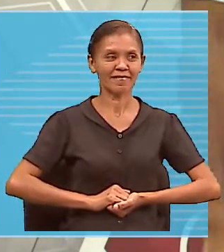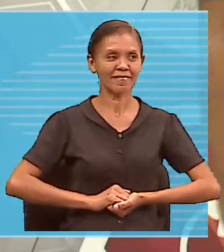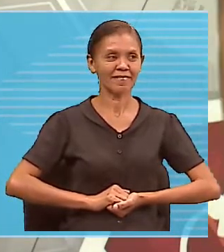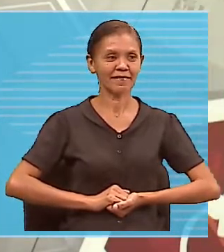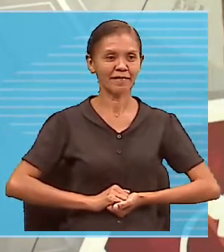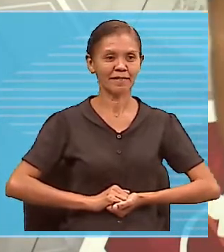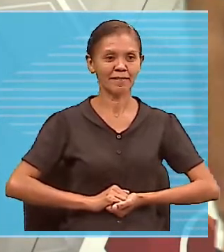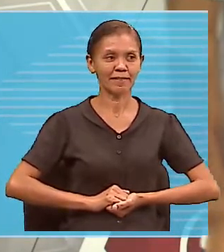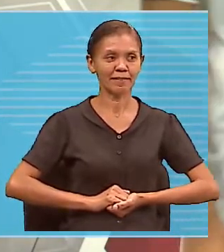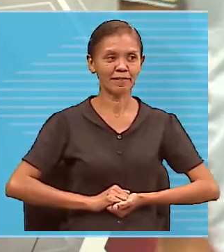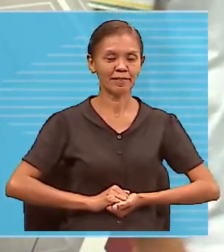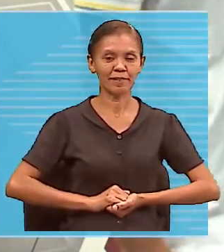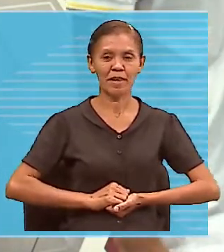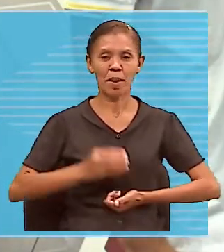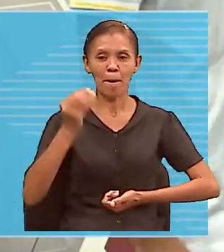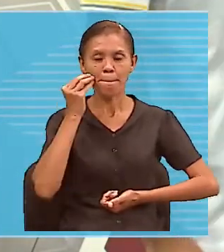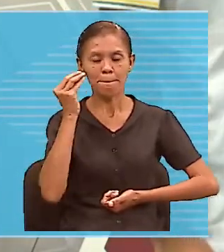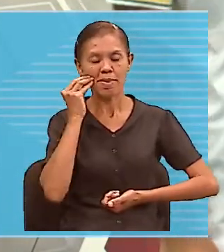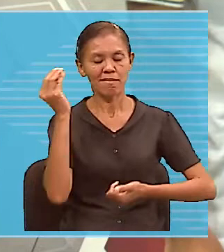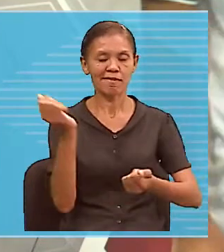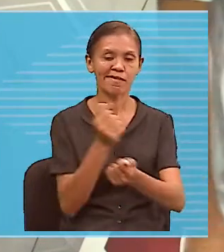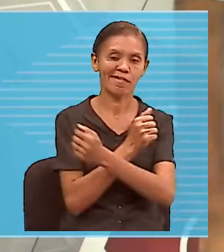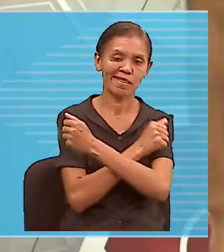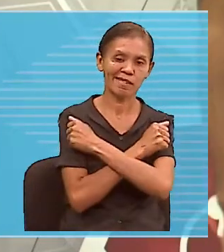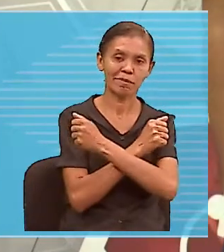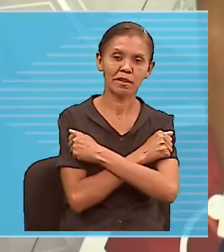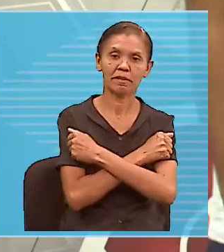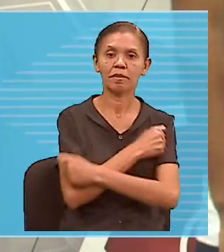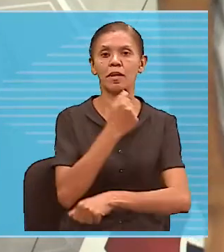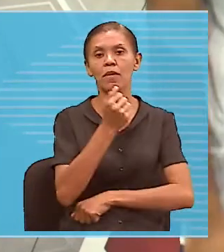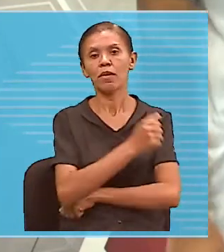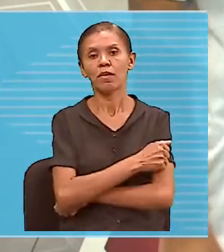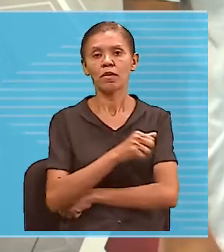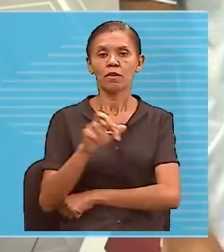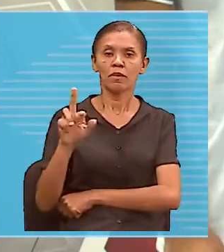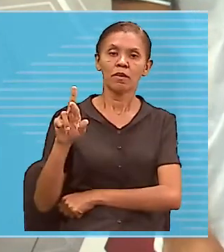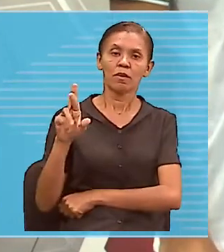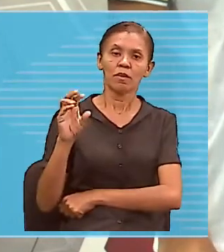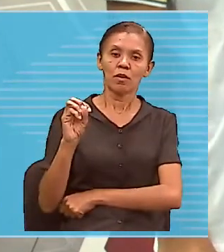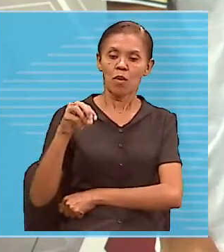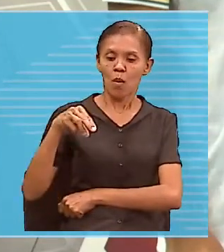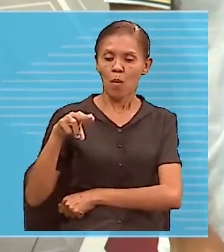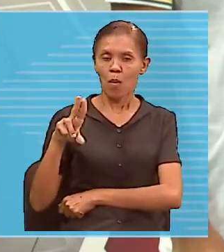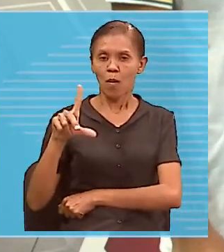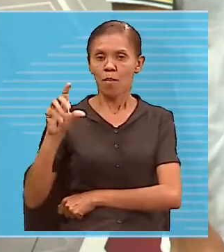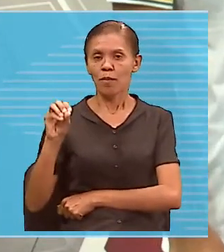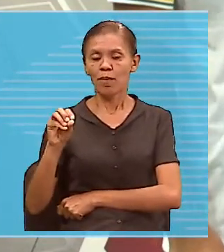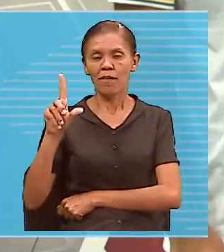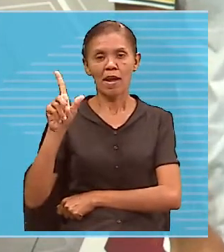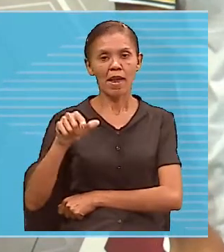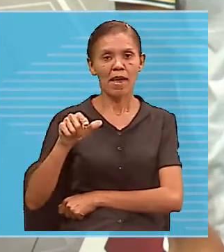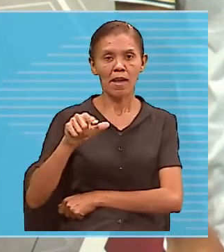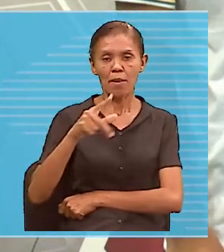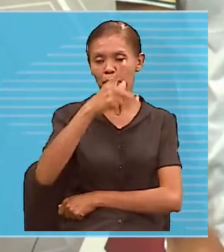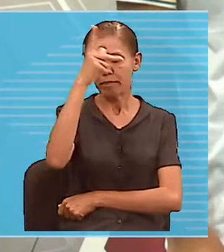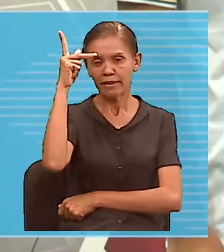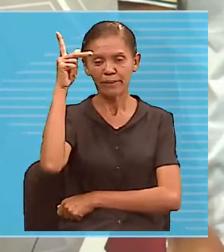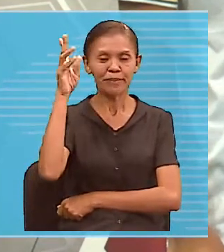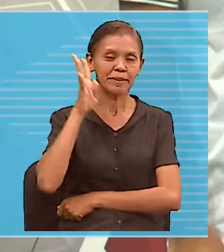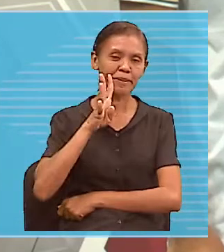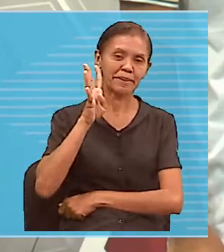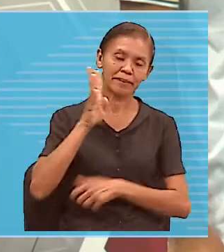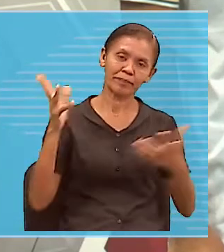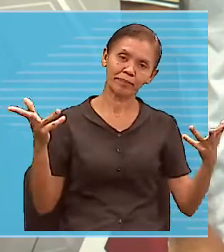É isso aí, um beijo, um abraço, Rômulo Guilherme, você é uma simpatia. Muito obrigada por me receber tão